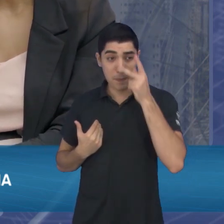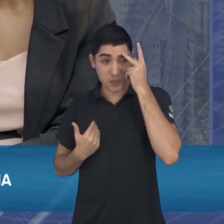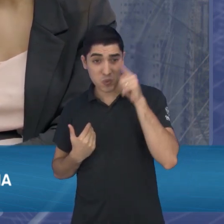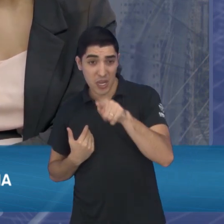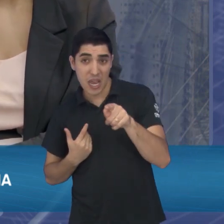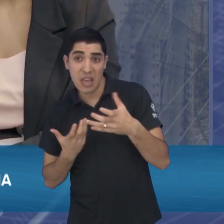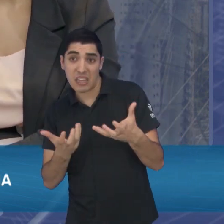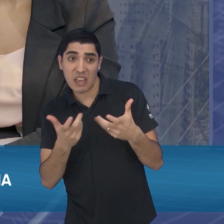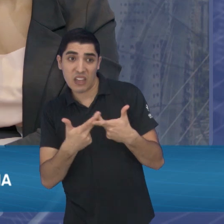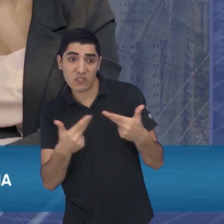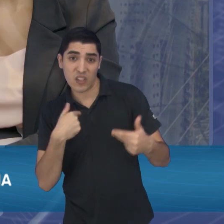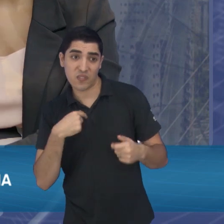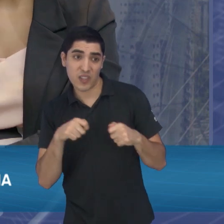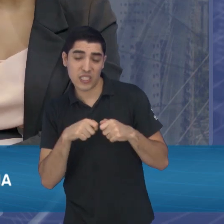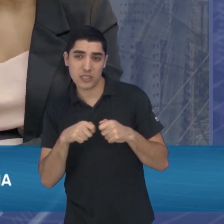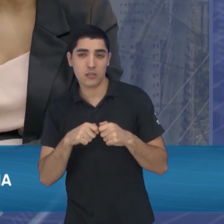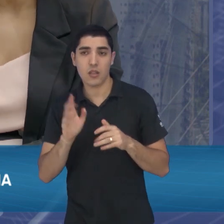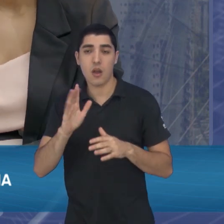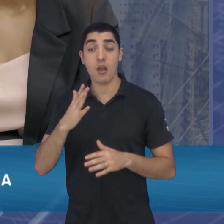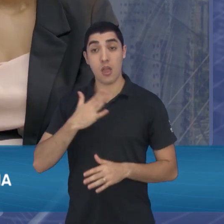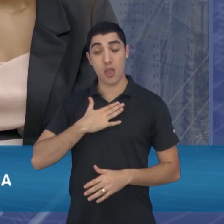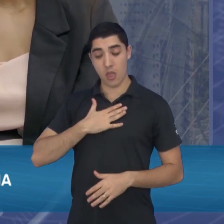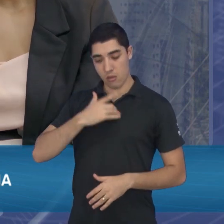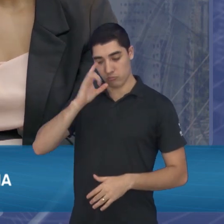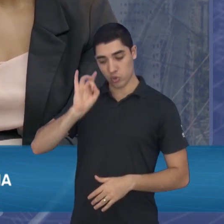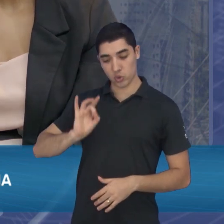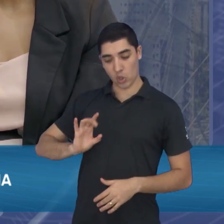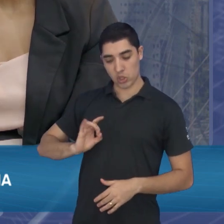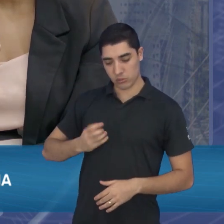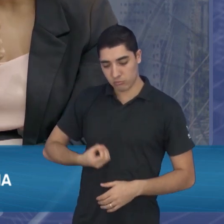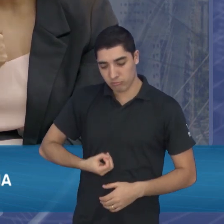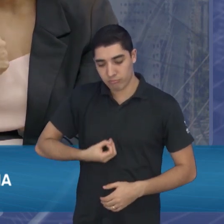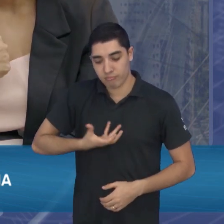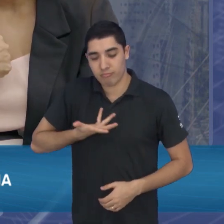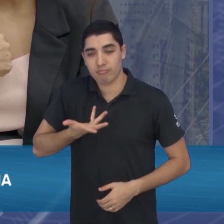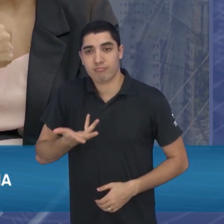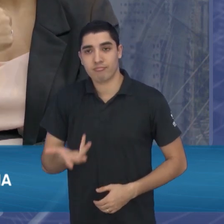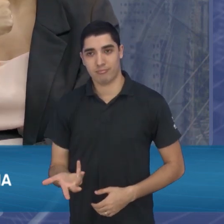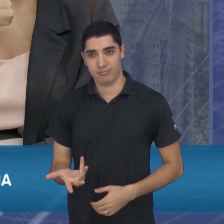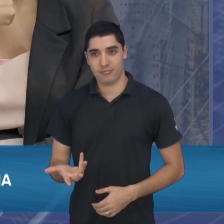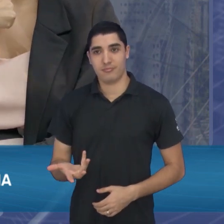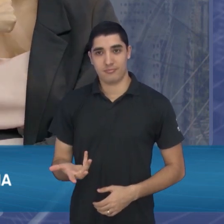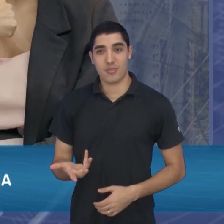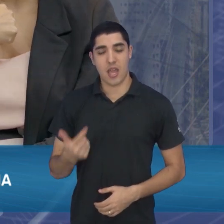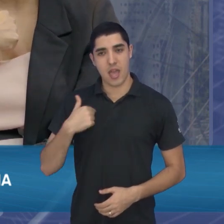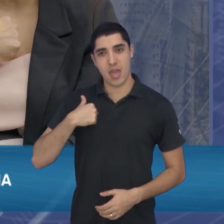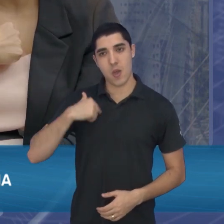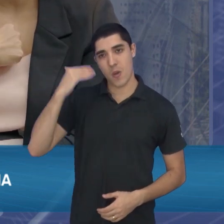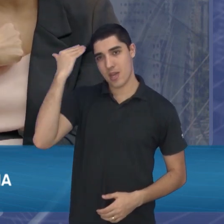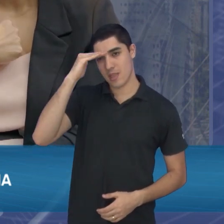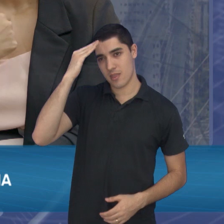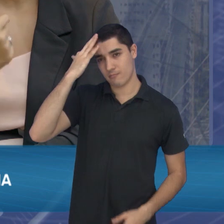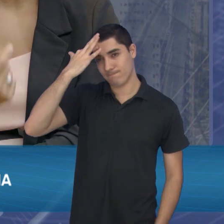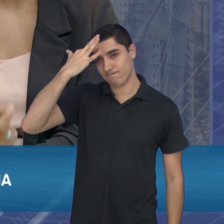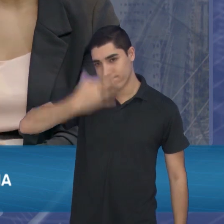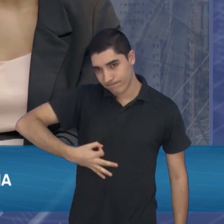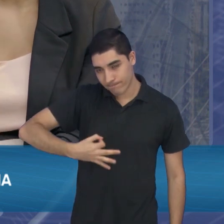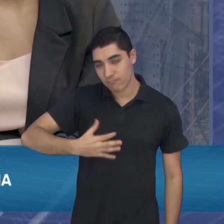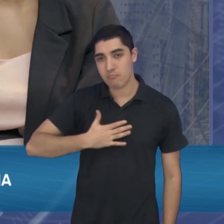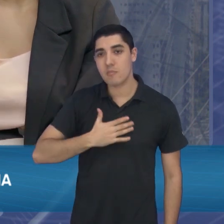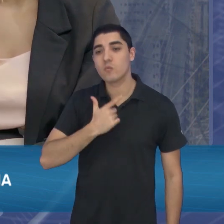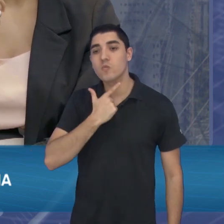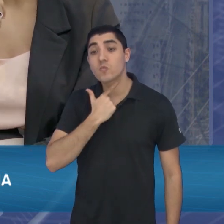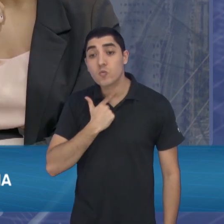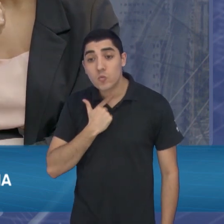Entende? A autoestima é lá de dentro para fora. Sim. É quando eu dou conta de compreender o meu desejo, quando eu dou